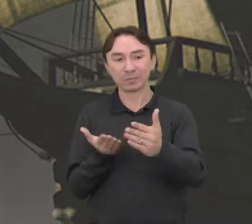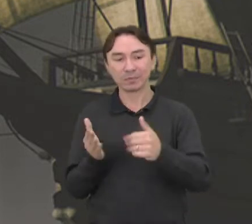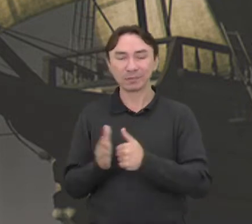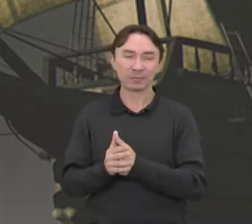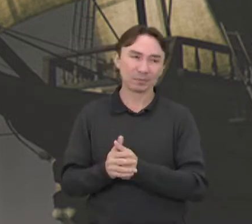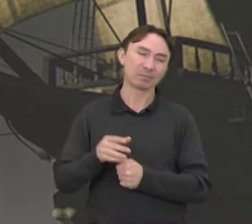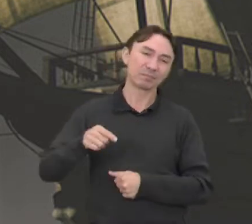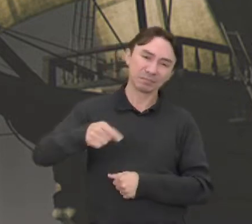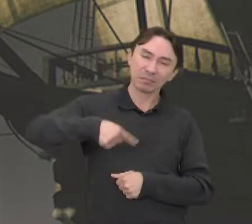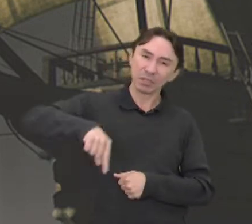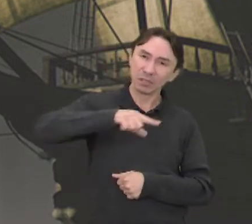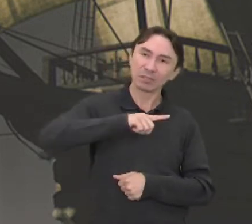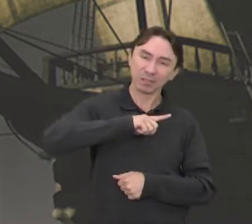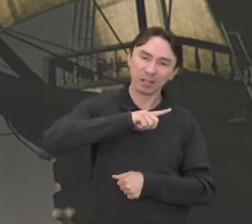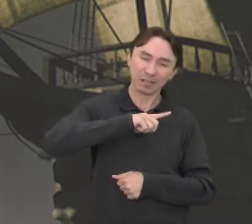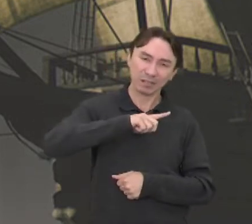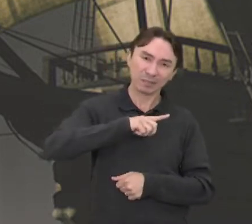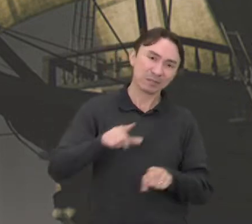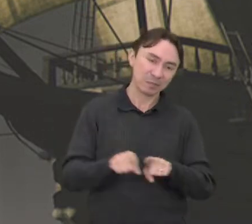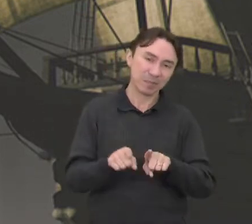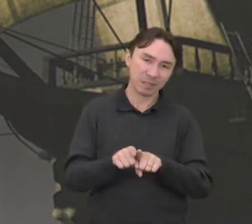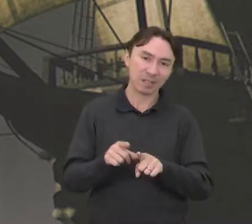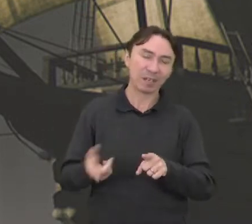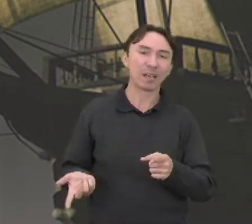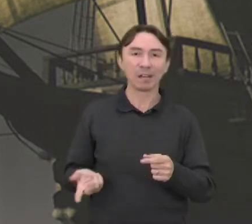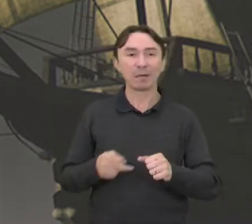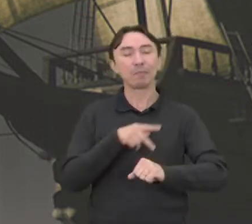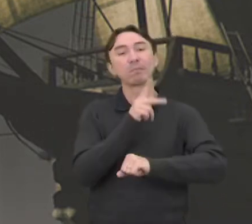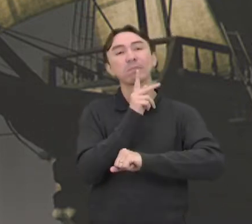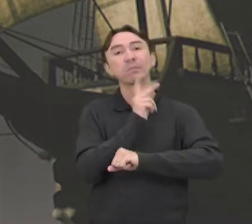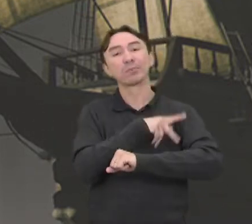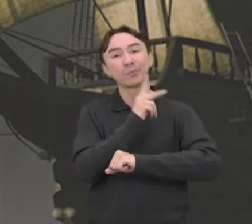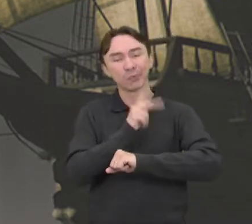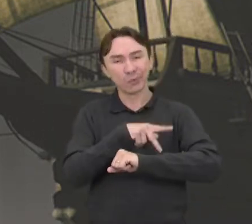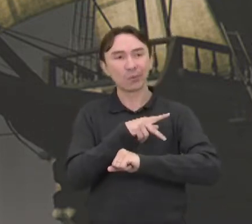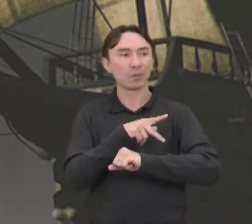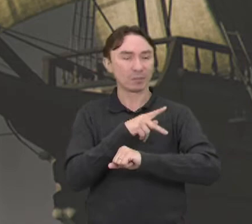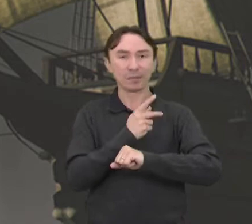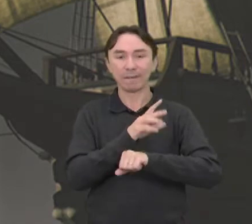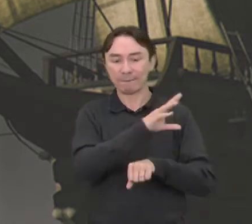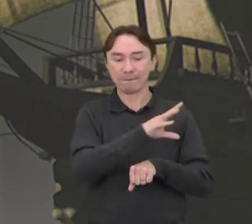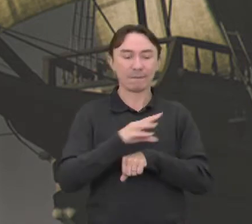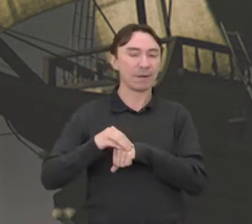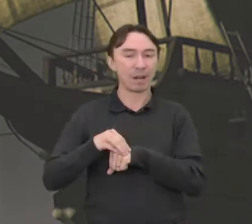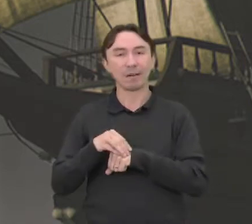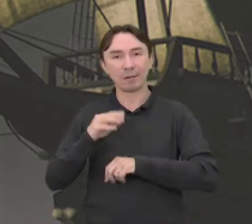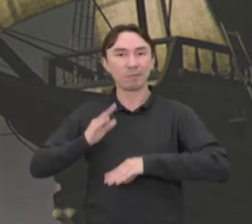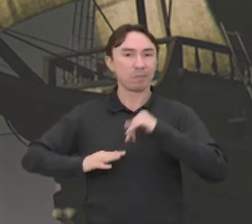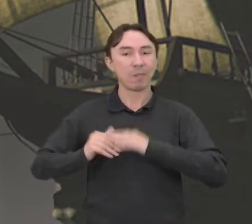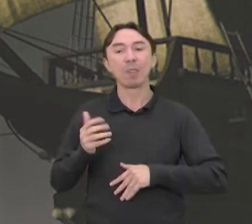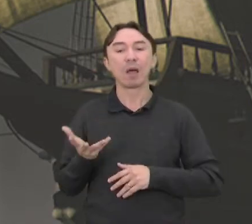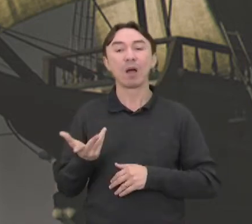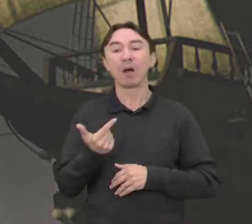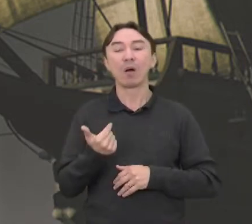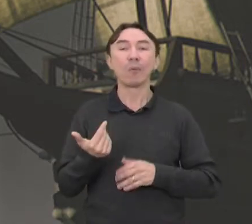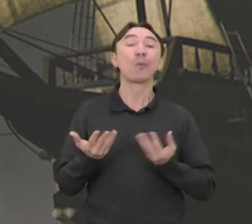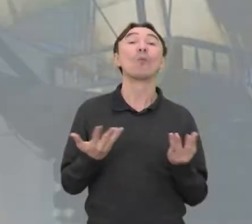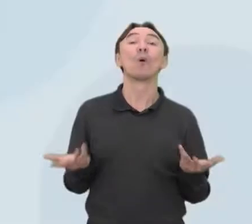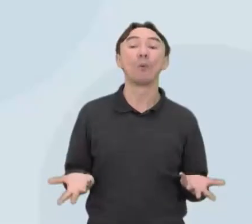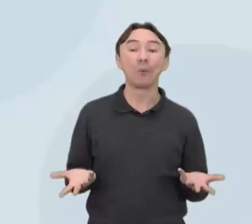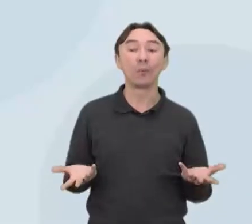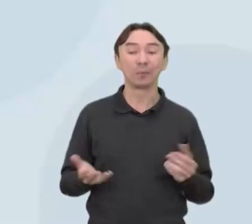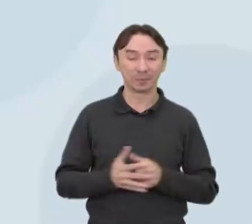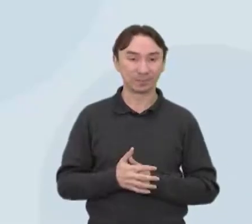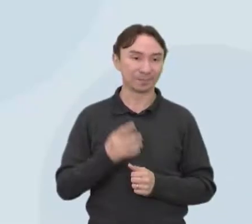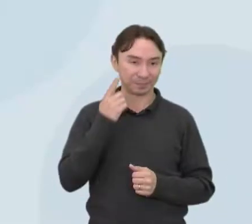o nosso respaldo pedagógico aí, né? Que habilidades que a gente vai estar analisando, tá aí na tela para vocês, né?